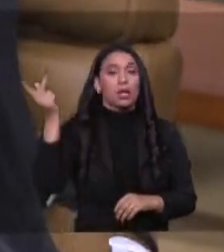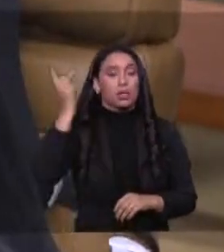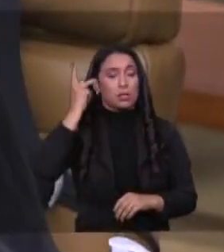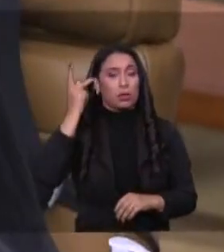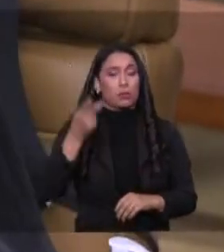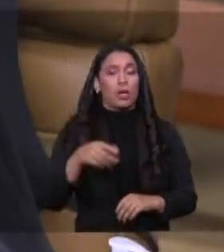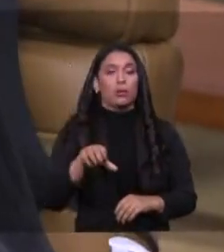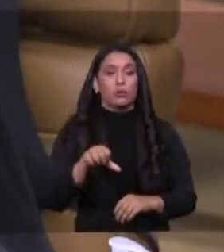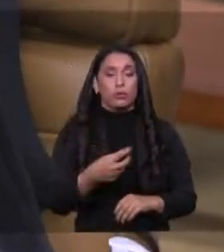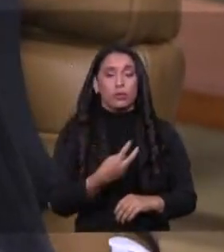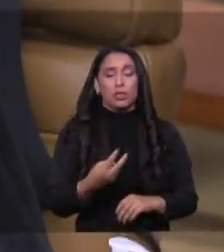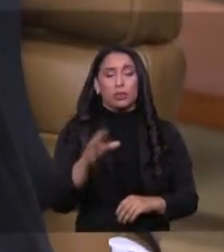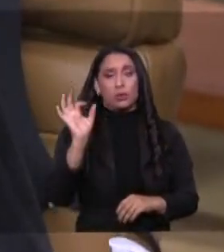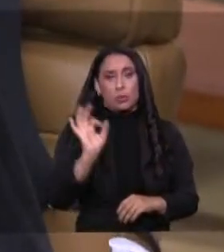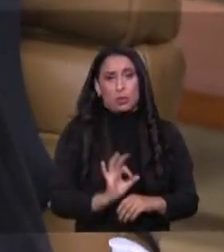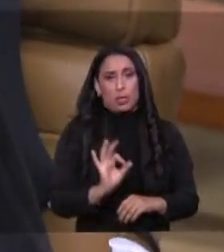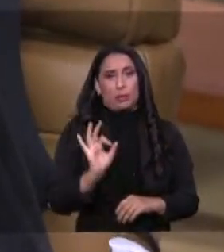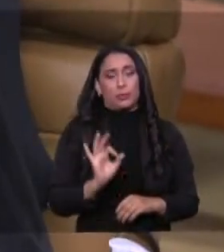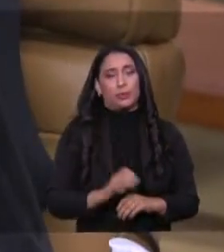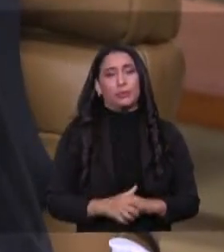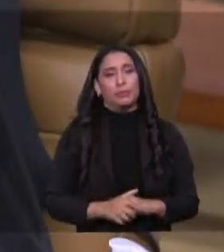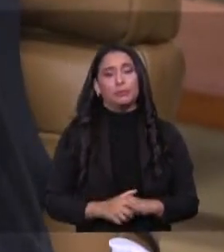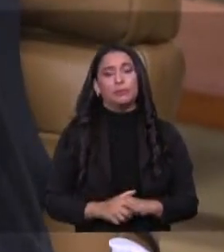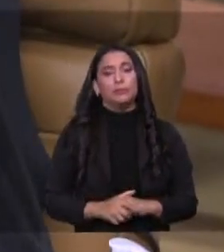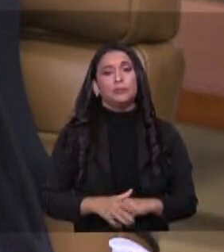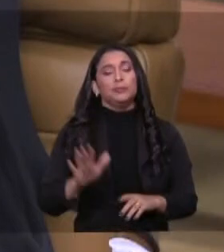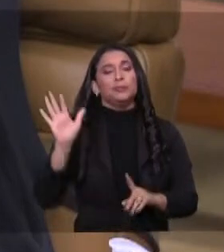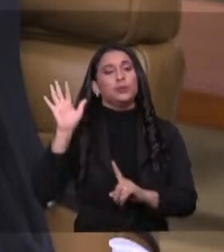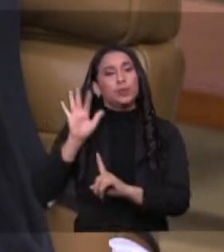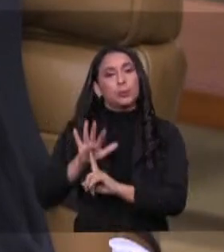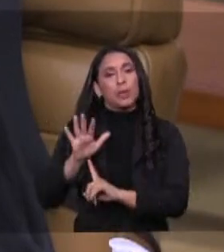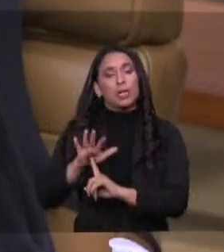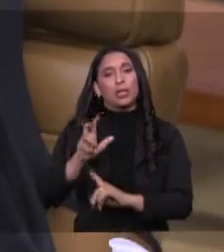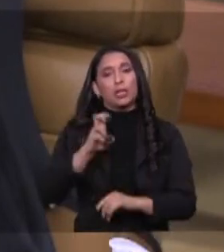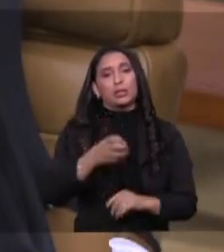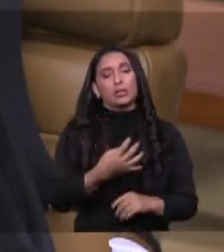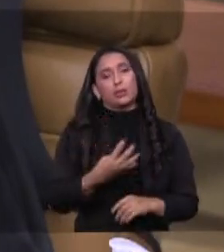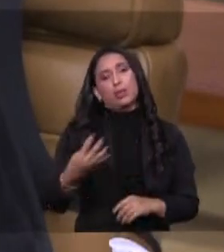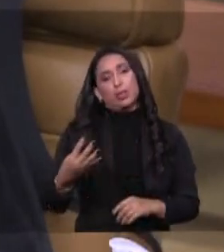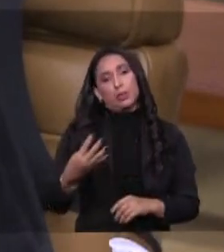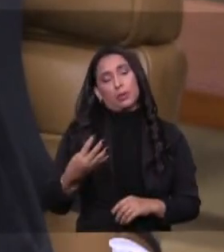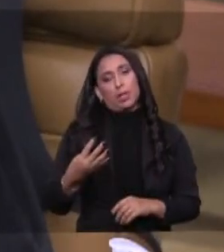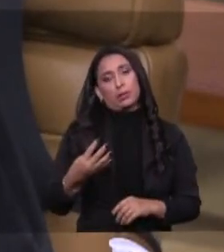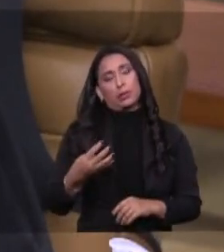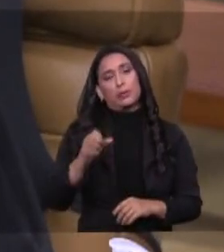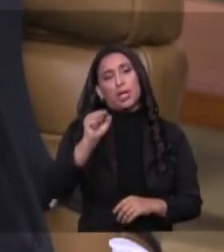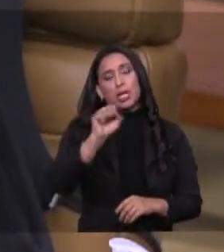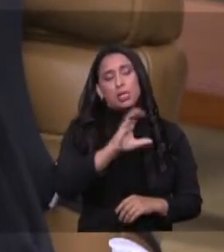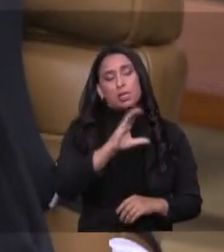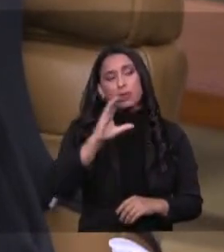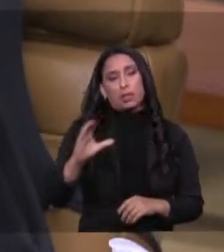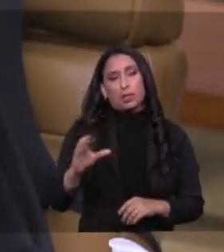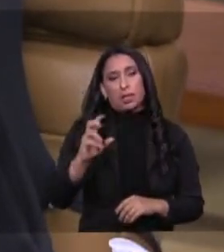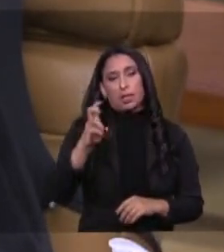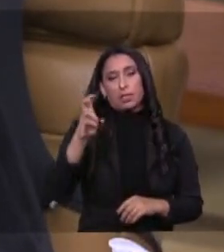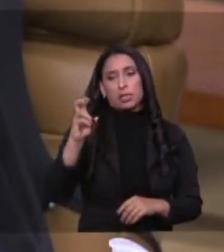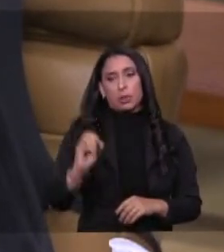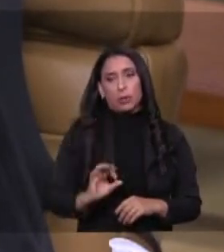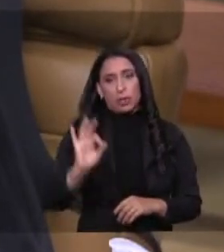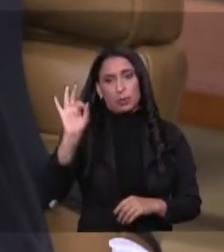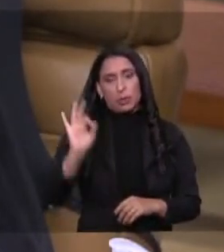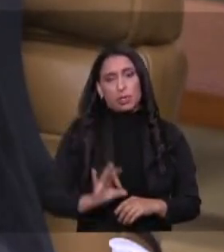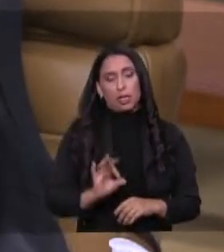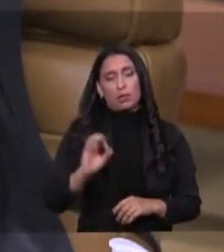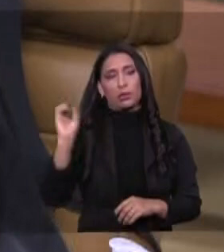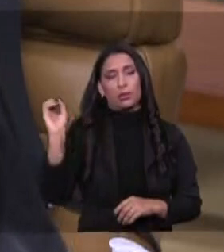Paulo, 92.065. FUNAI, Paraná, contra o Instituto 54%. Quem vota Santa é o excelentíssimo senhor ministro André Mendonça. Rio